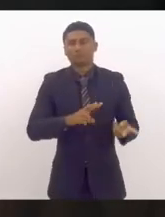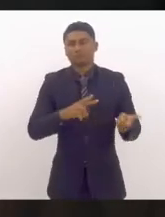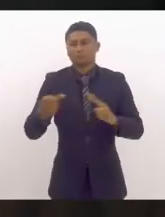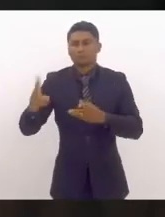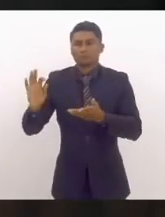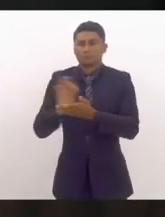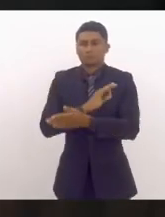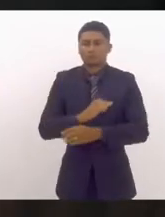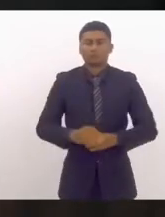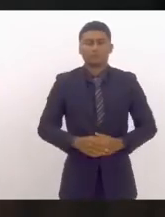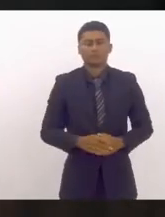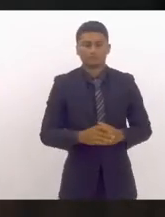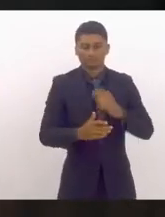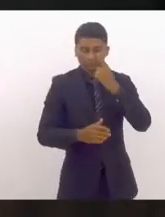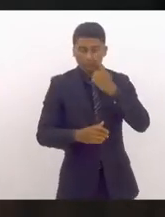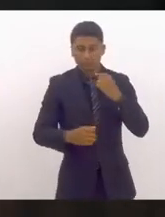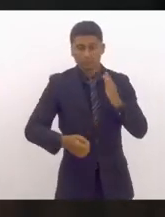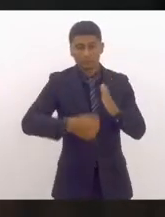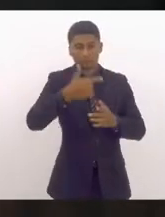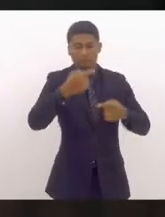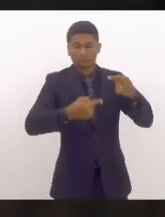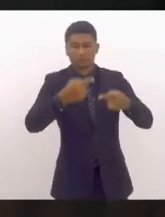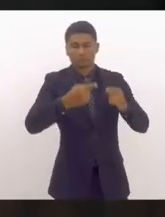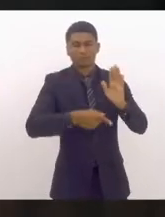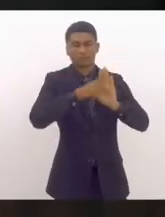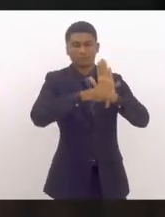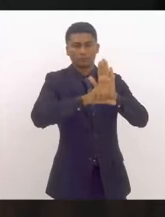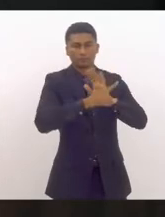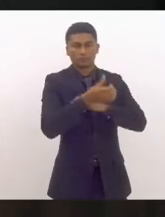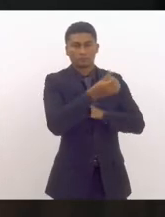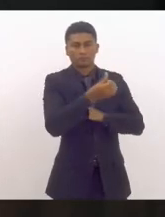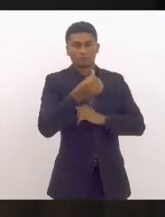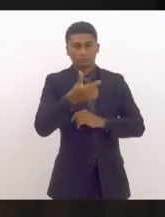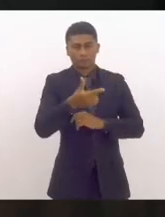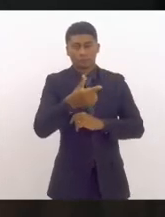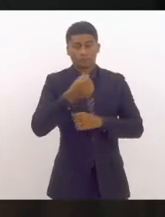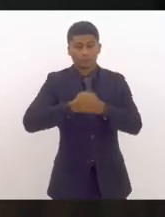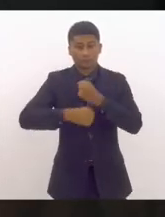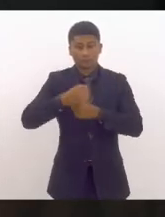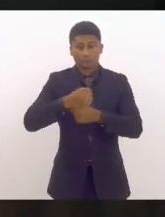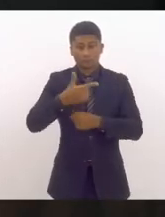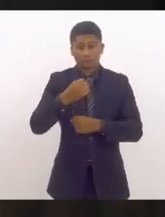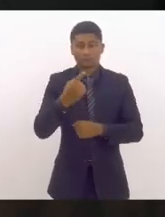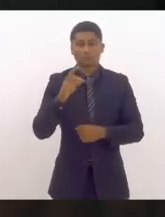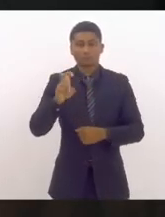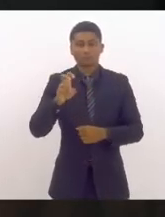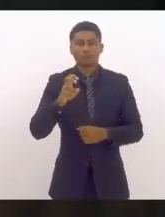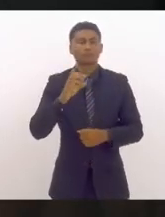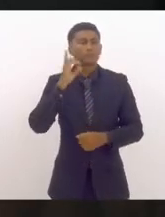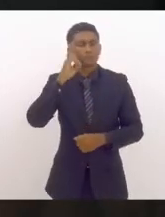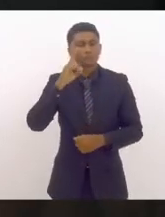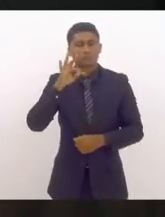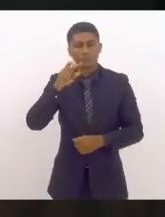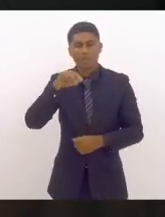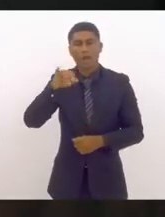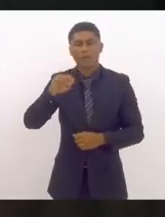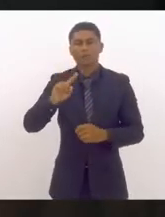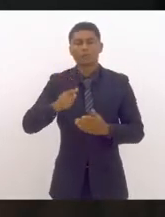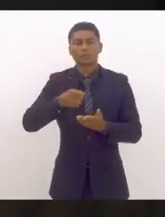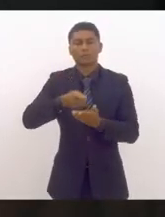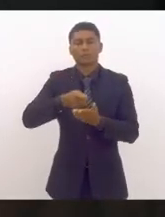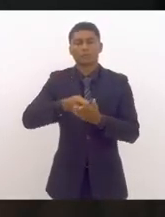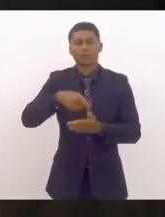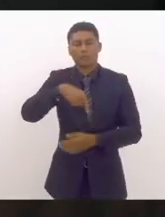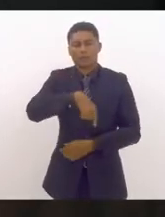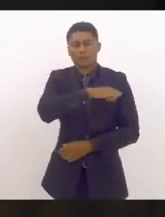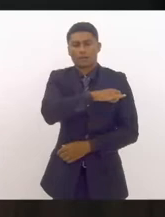autógrafo. Em segunda discussão, projeto de lei 662 de 15, de autoria da deputada Tânia Rodrigues, que dispõe sobre a obrigatoriedade, no âmbito do Estado